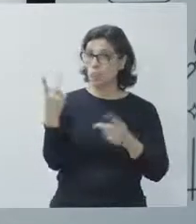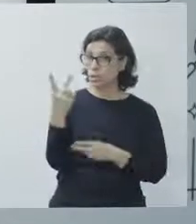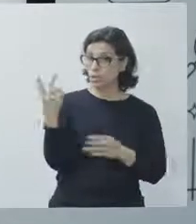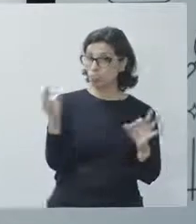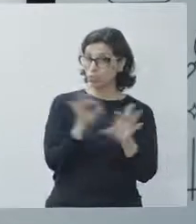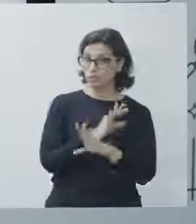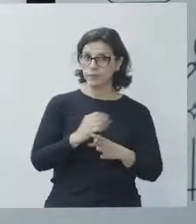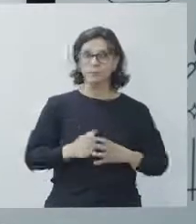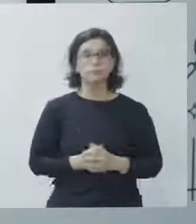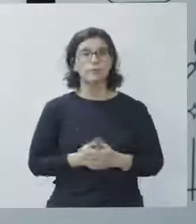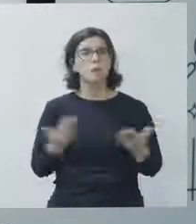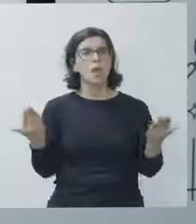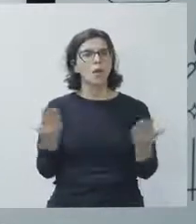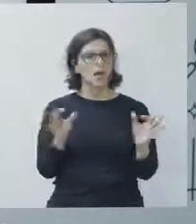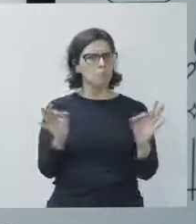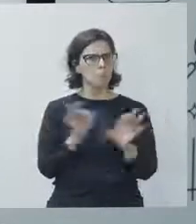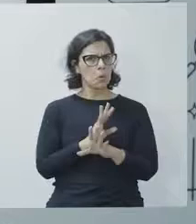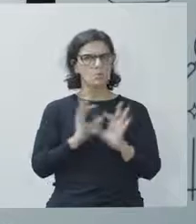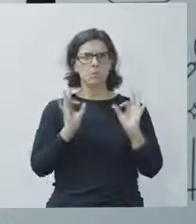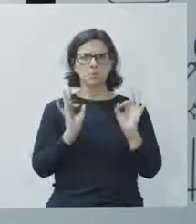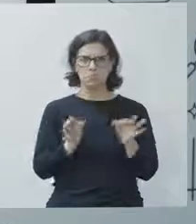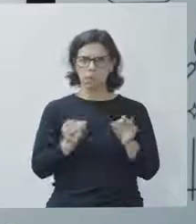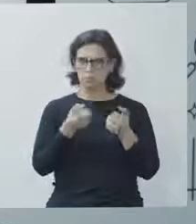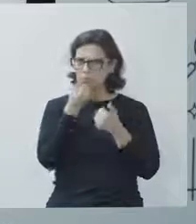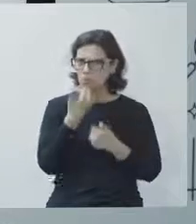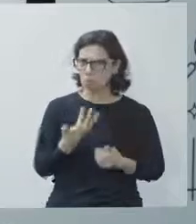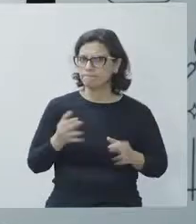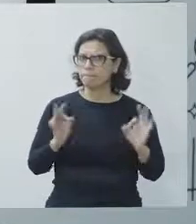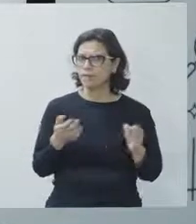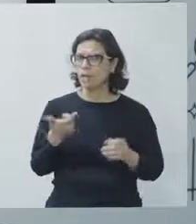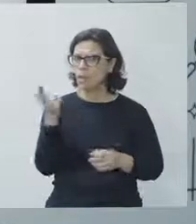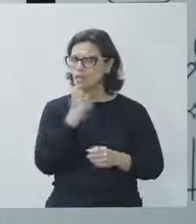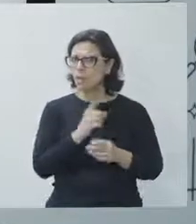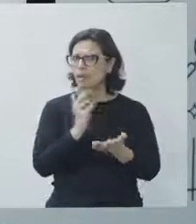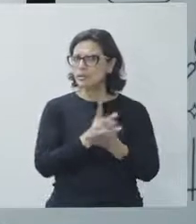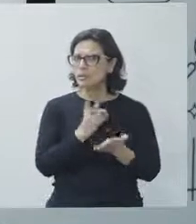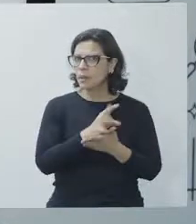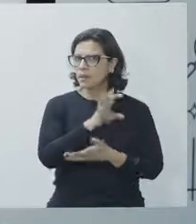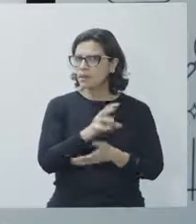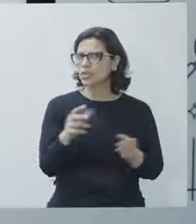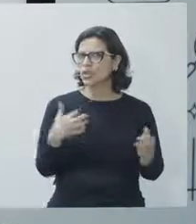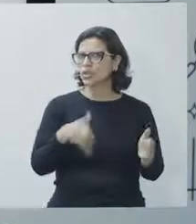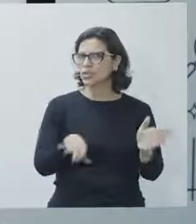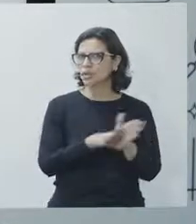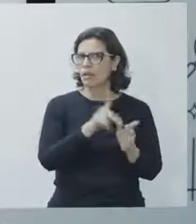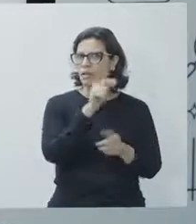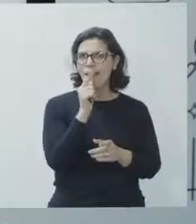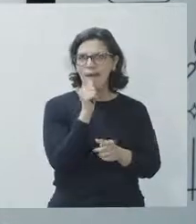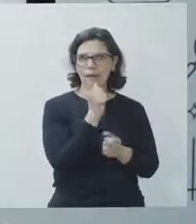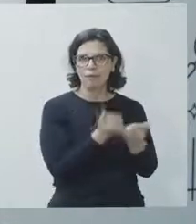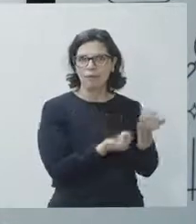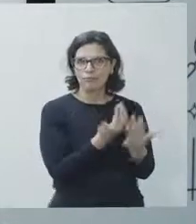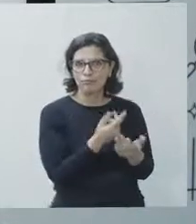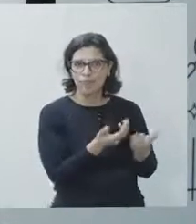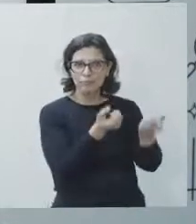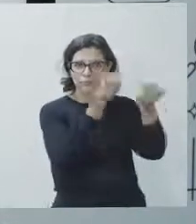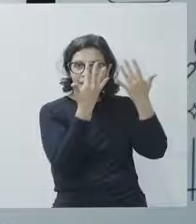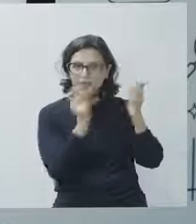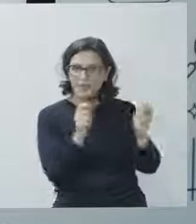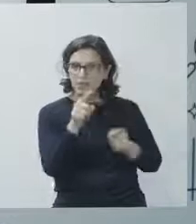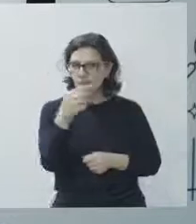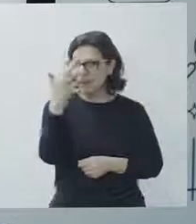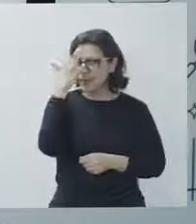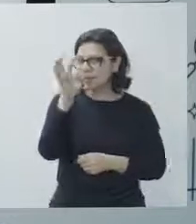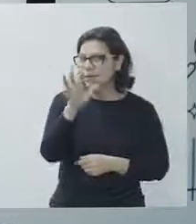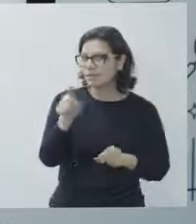desafio, cumprido. Até agora está indo tudo bem. Será que vai ser assim que vai chegar lá no final? Será que foi assim que